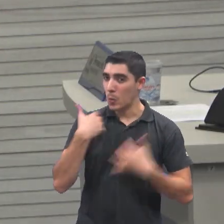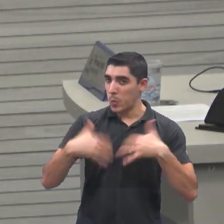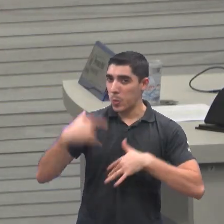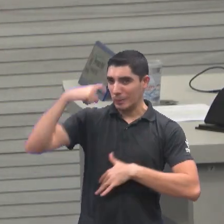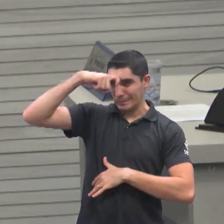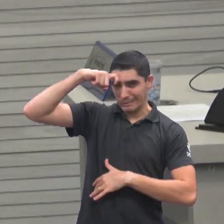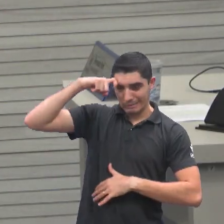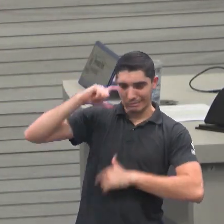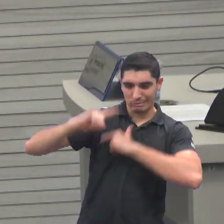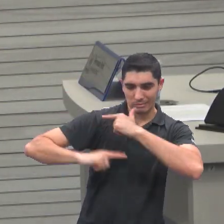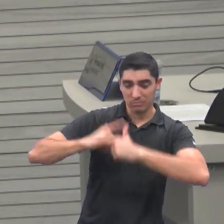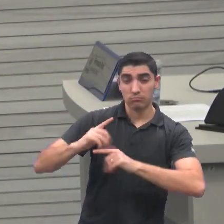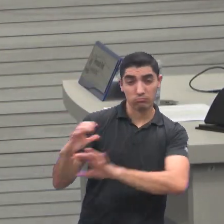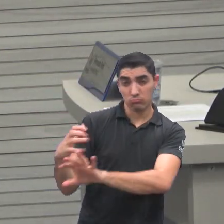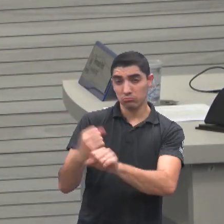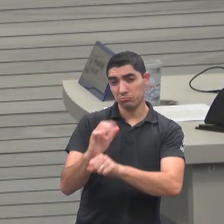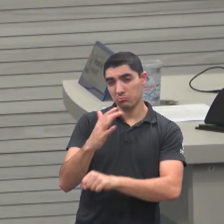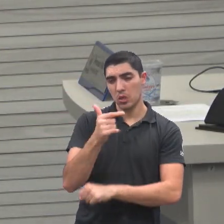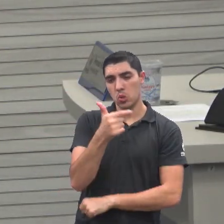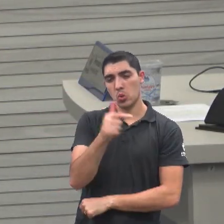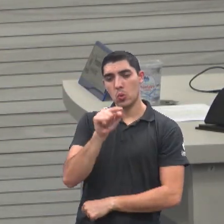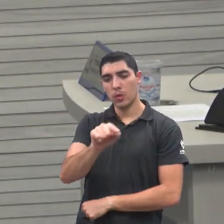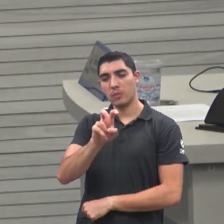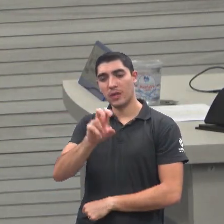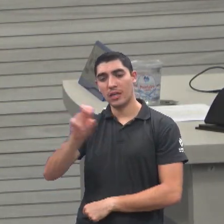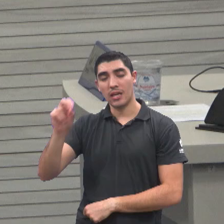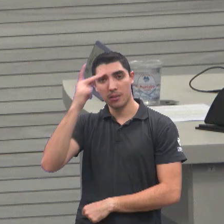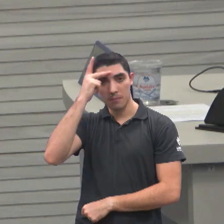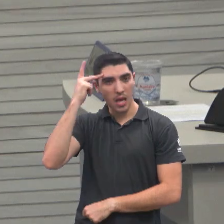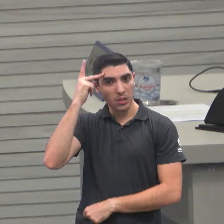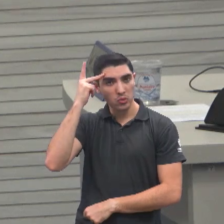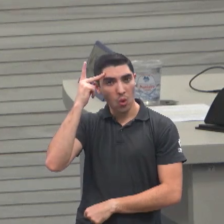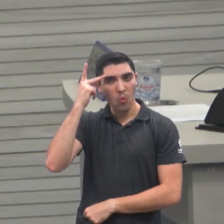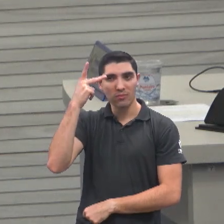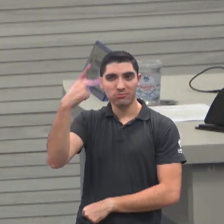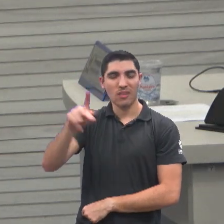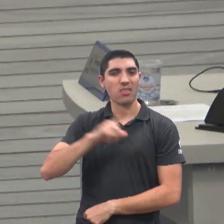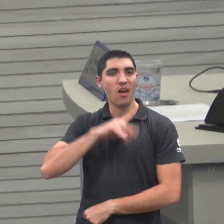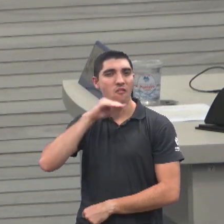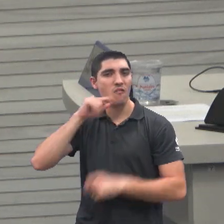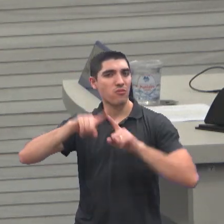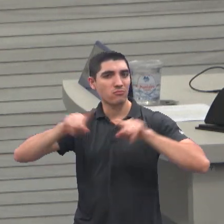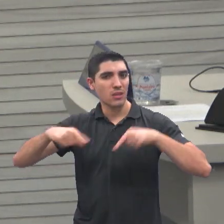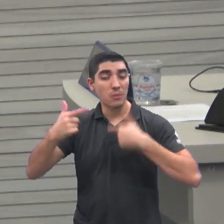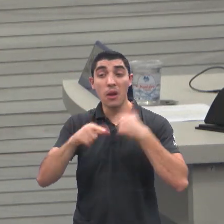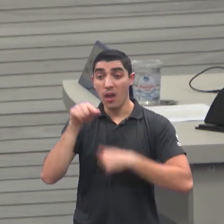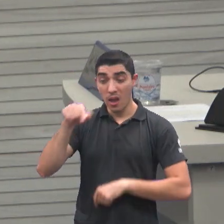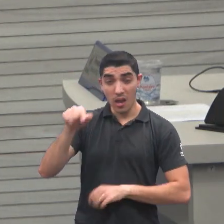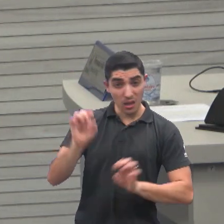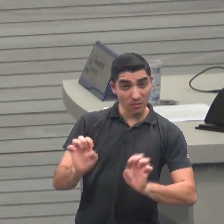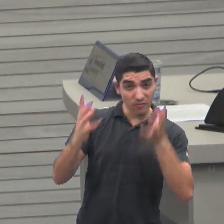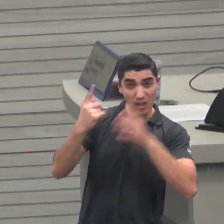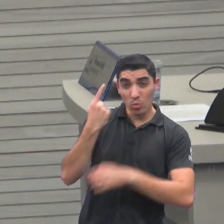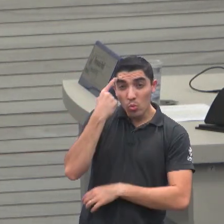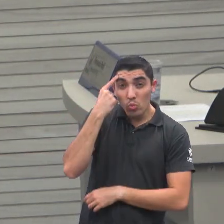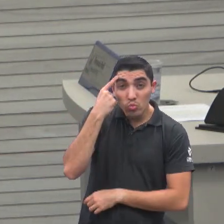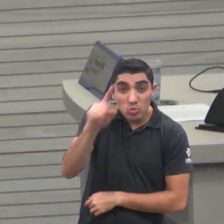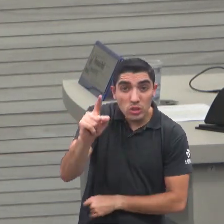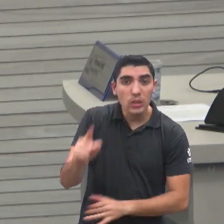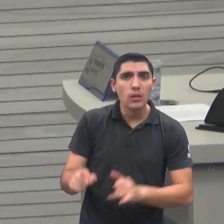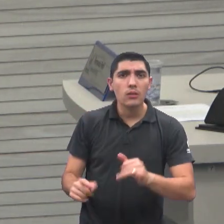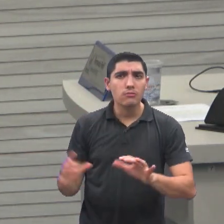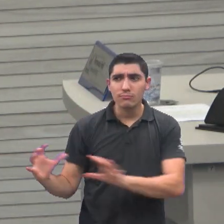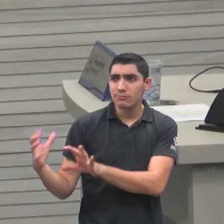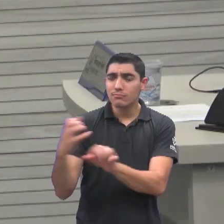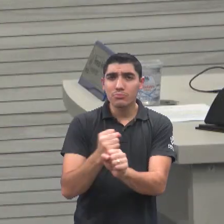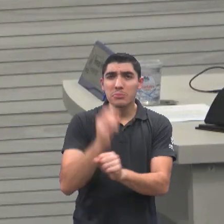indiretamente 2.500 pessoas praticamente, vai atender aí no evento em um dia mais de 10.000 pessoas do